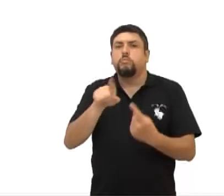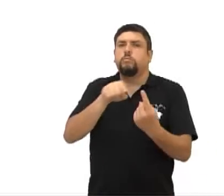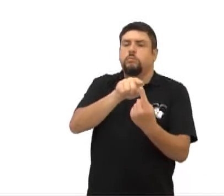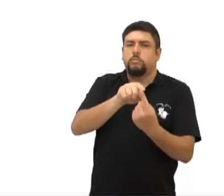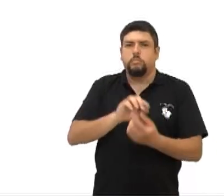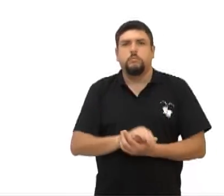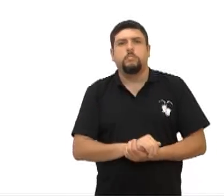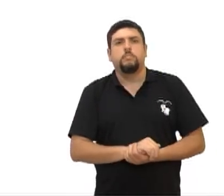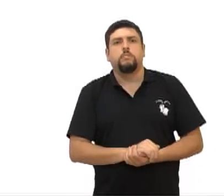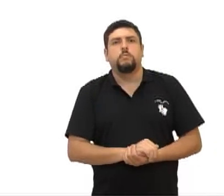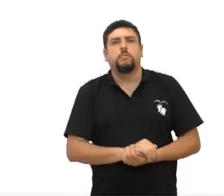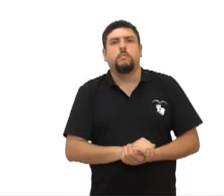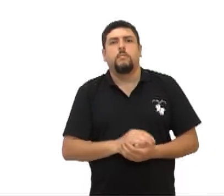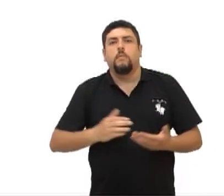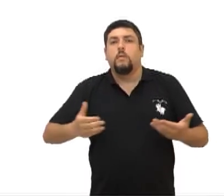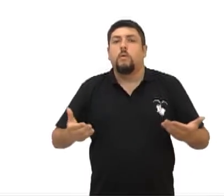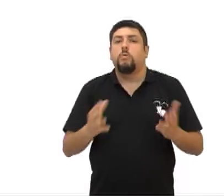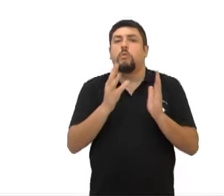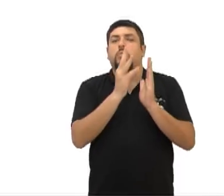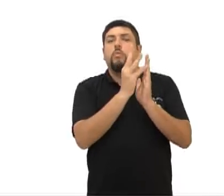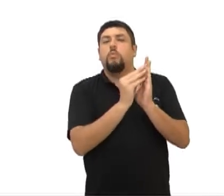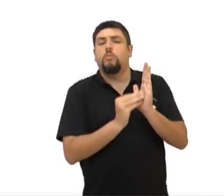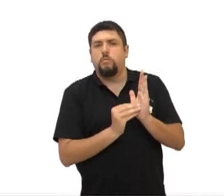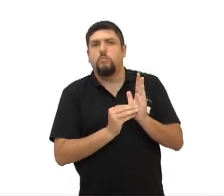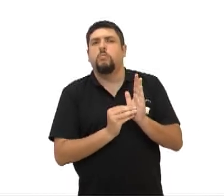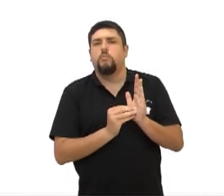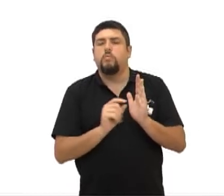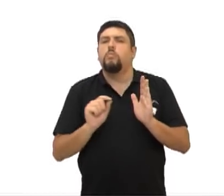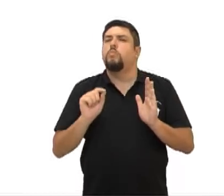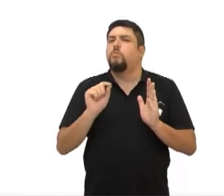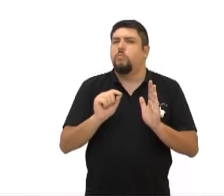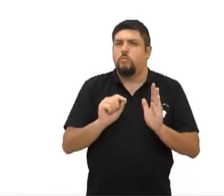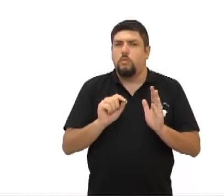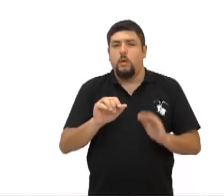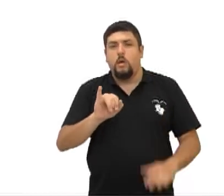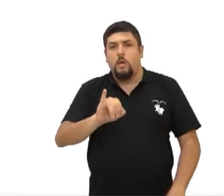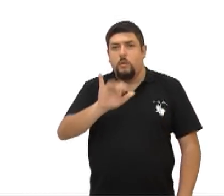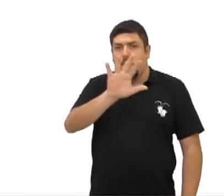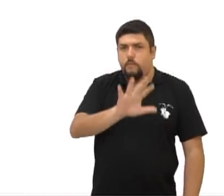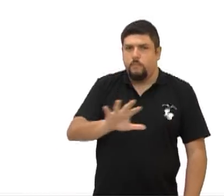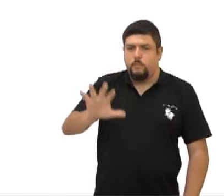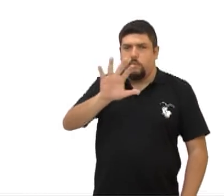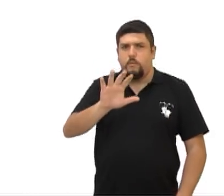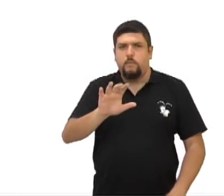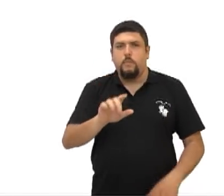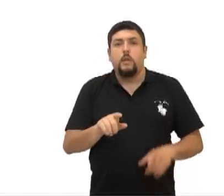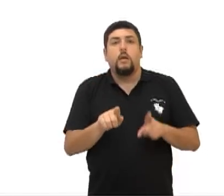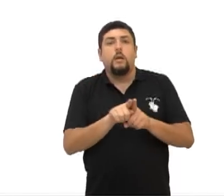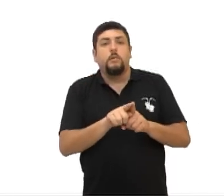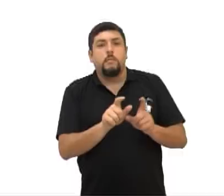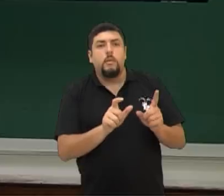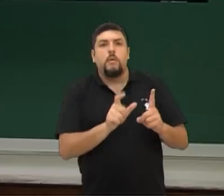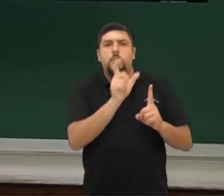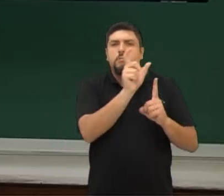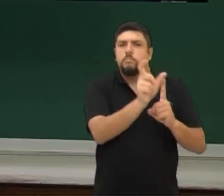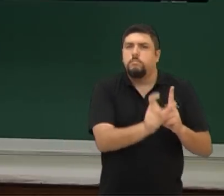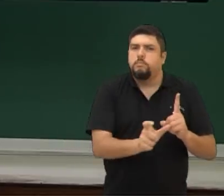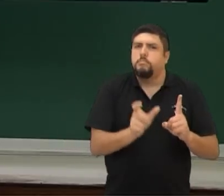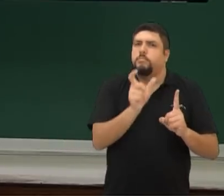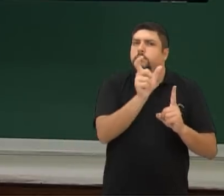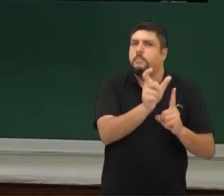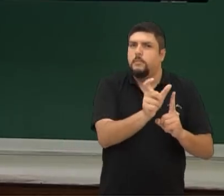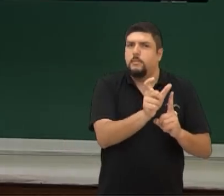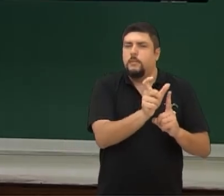vamos trabalhar em si é o gênero infográfico e a linguagem verbal e a linguagem não verbal,